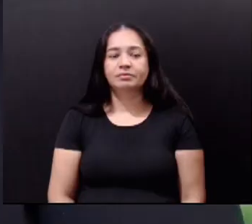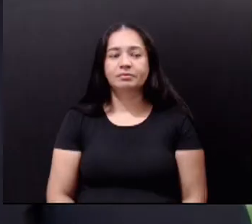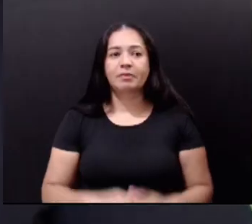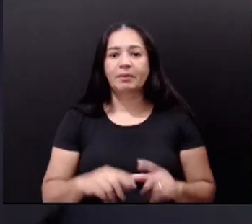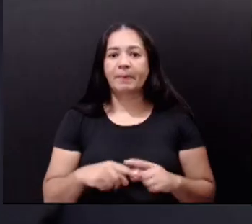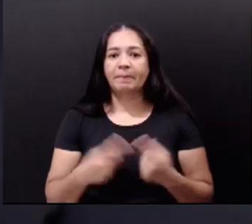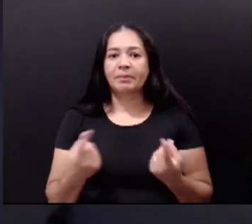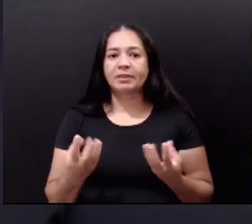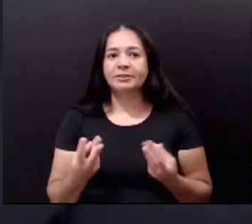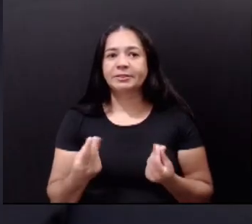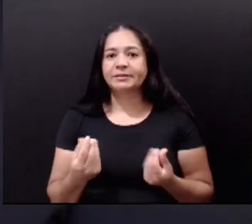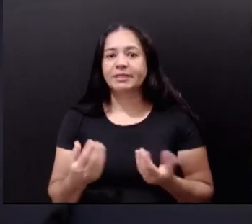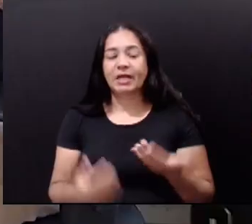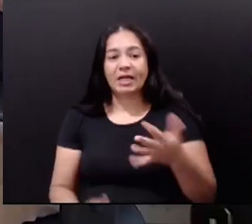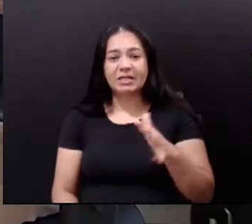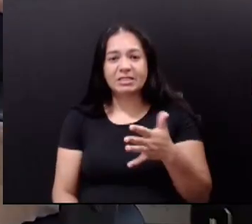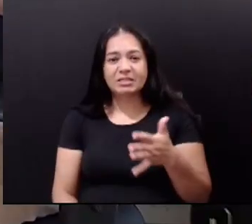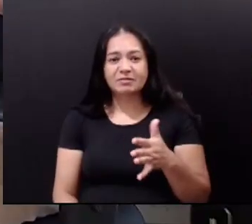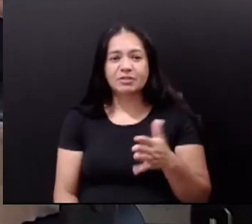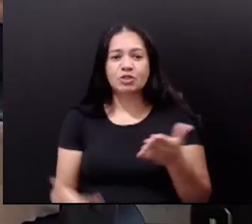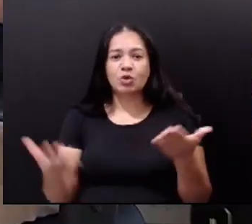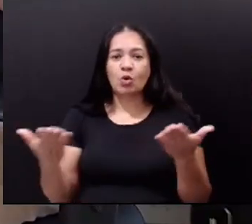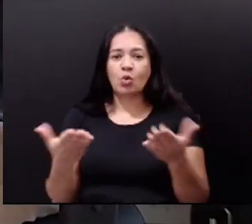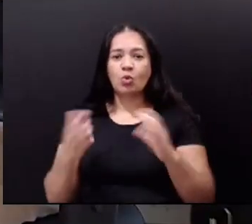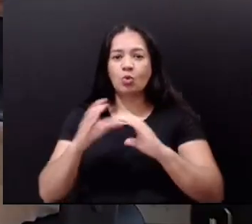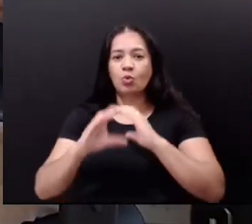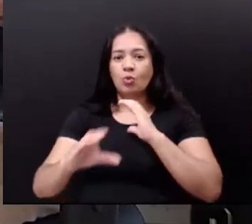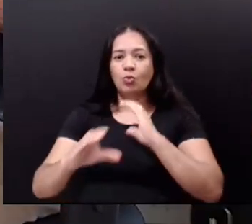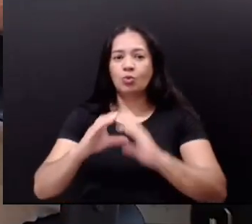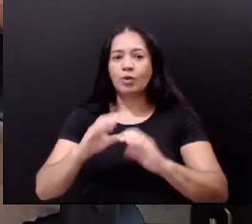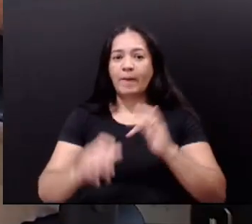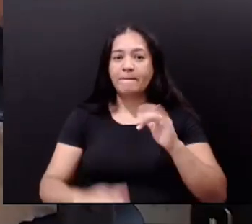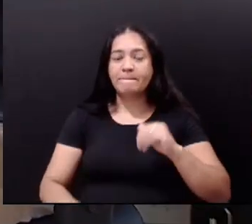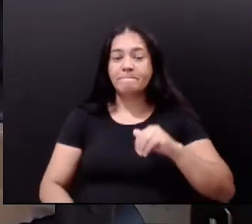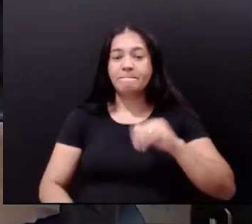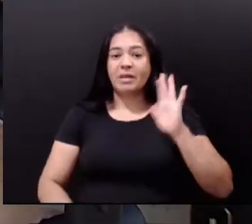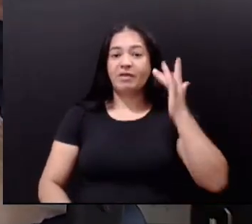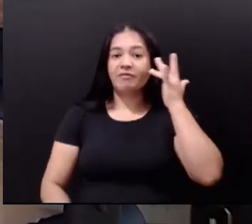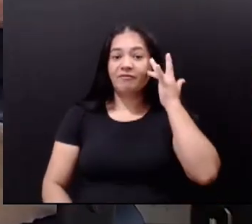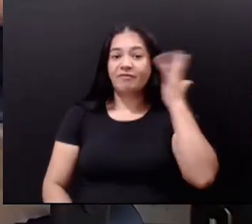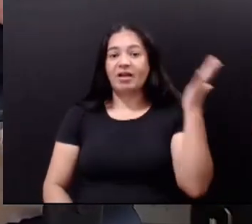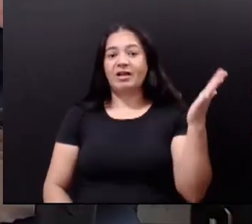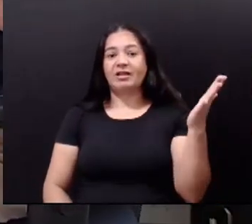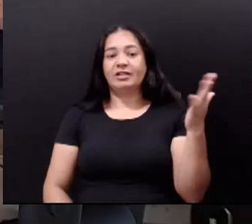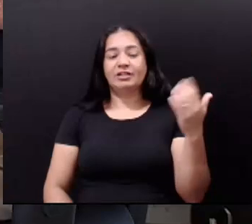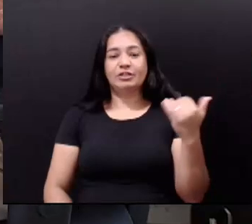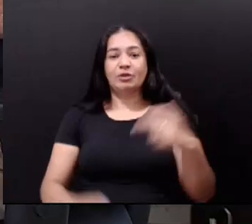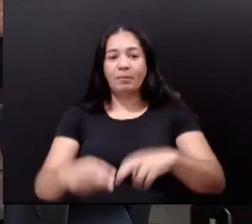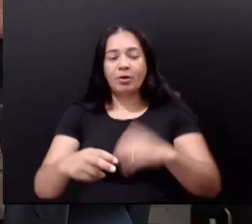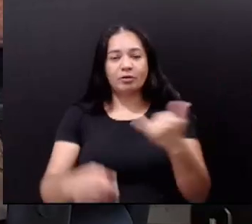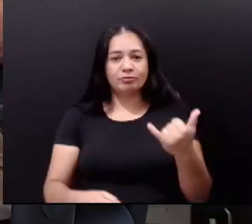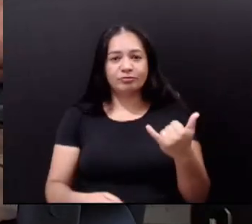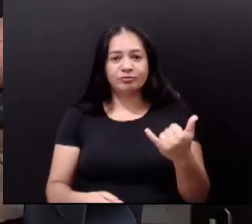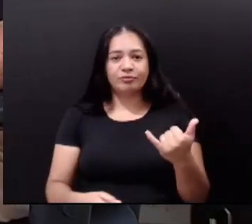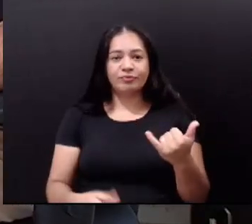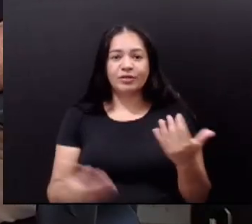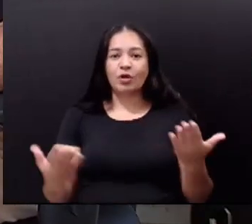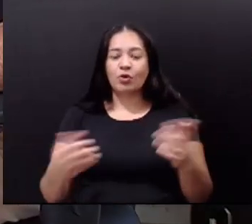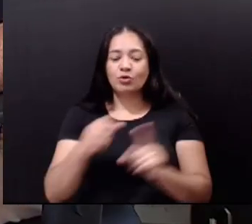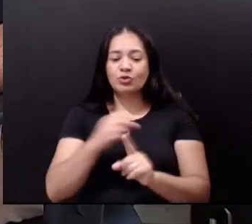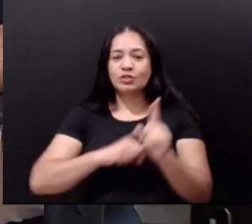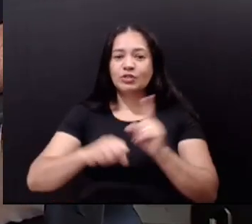essa questão hoje da comunicação ser muito mais facilitada, o celular e tantas outras coisas, como mudou a sociedade nesses 50 anos.